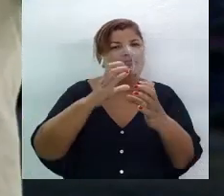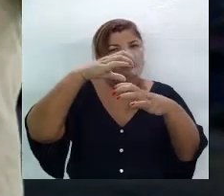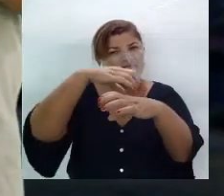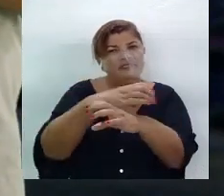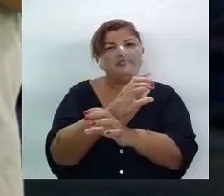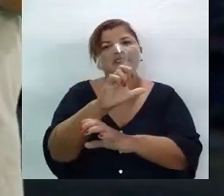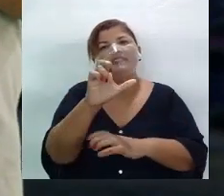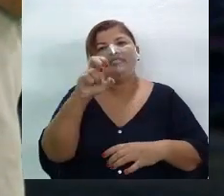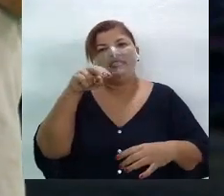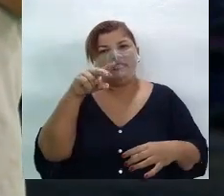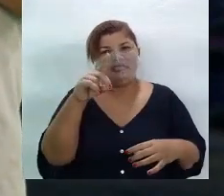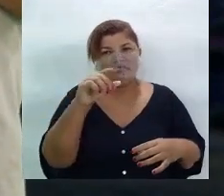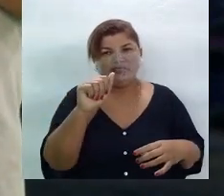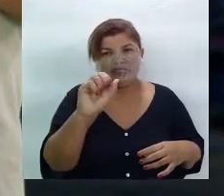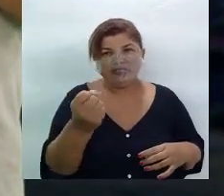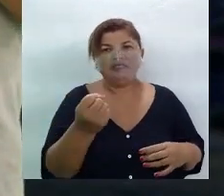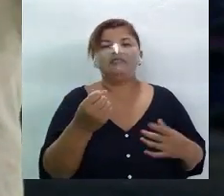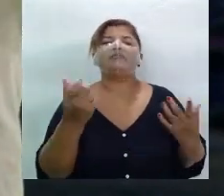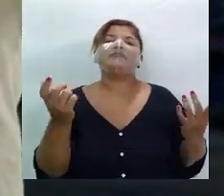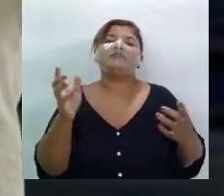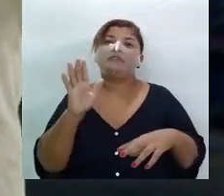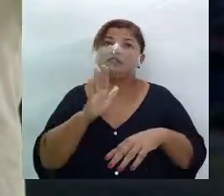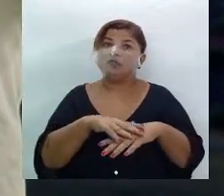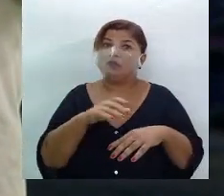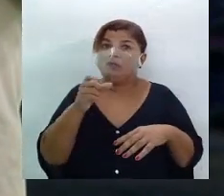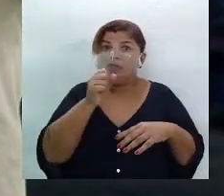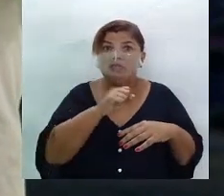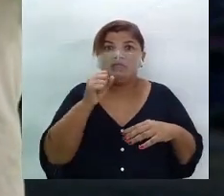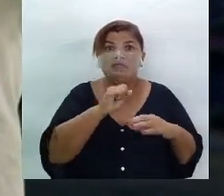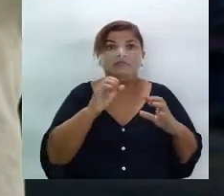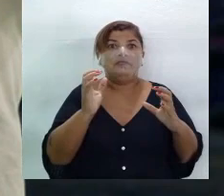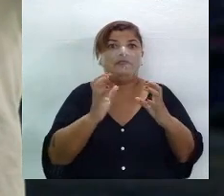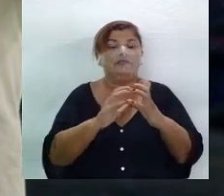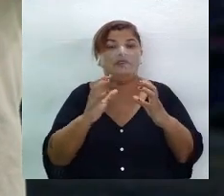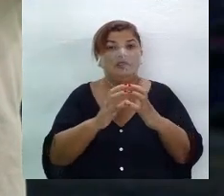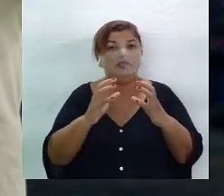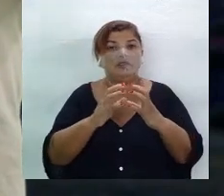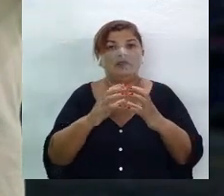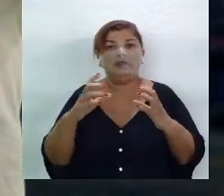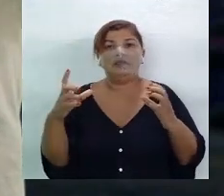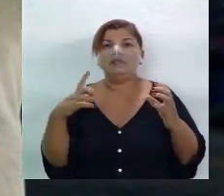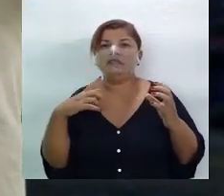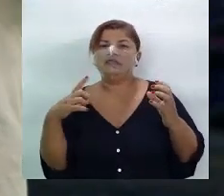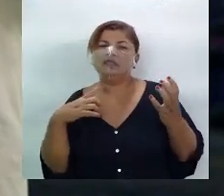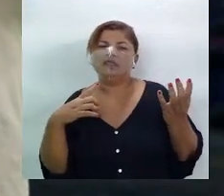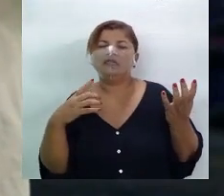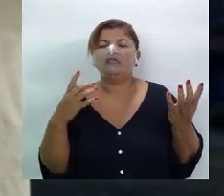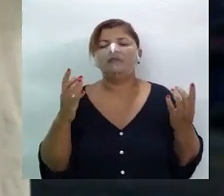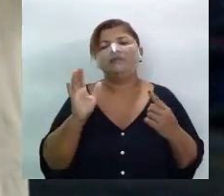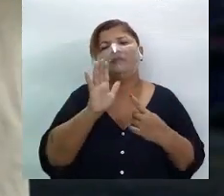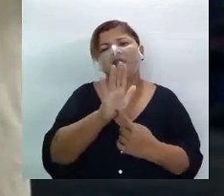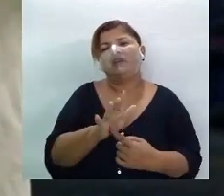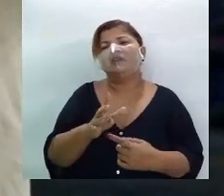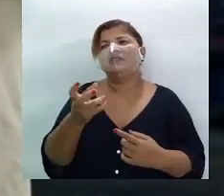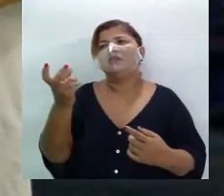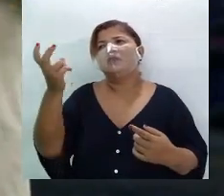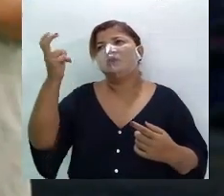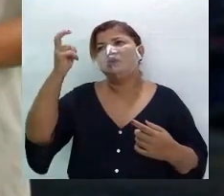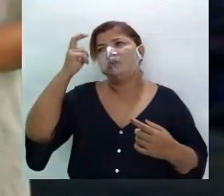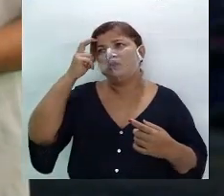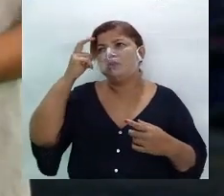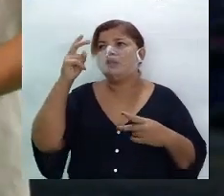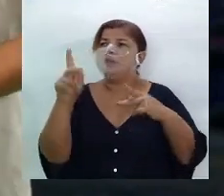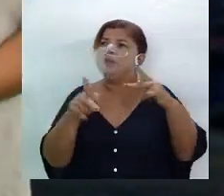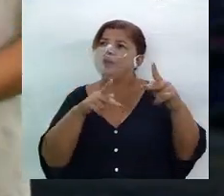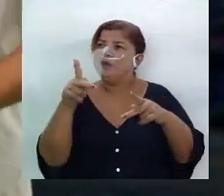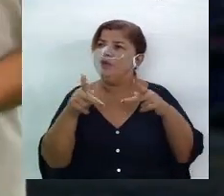pelo Gilberto Freire no Assombrações do Recife Velho, elas são o cruzamento de aspectos culturais dos diferentes povos que